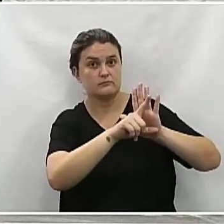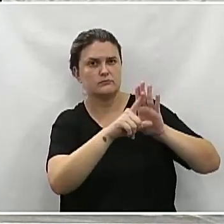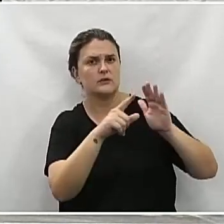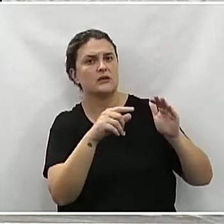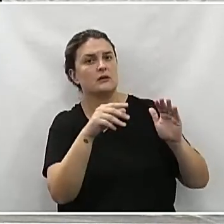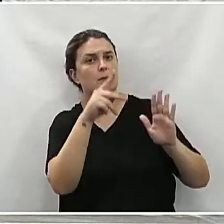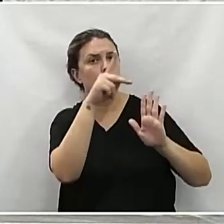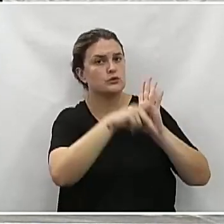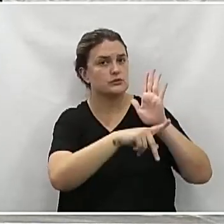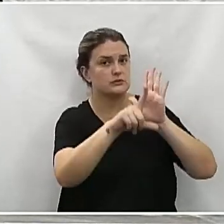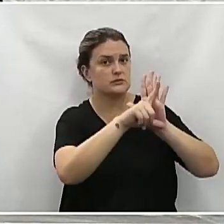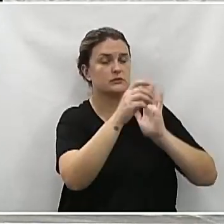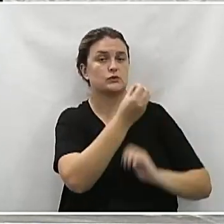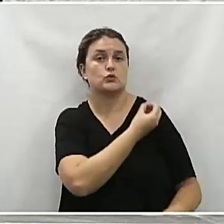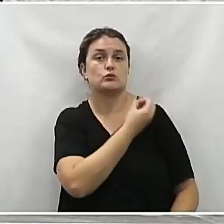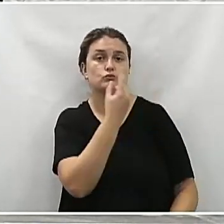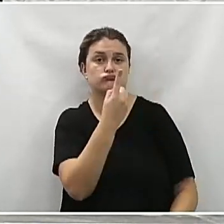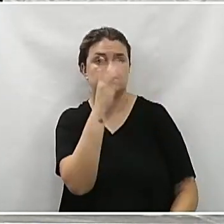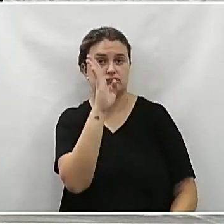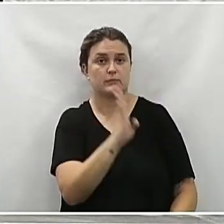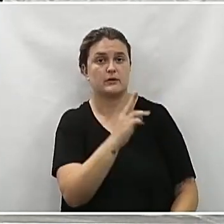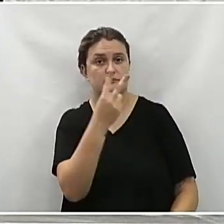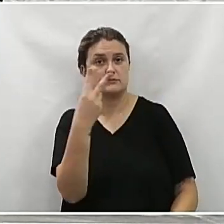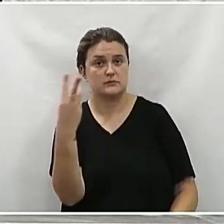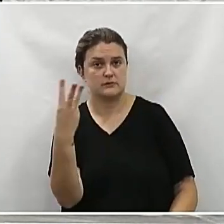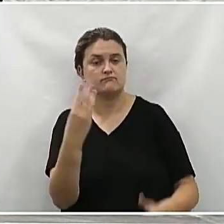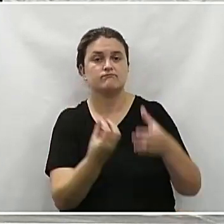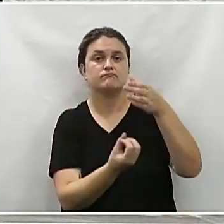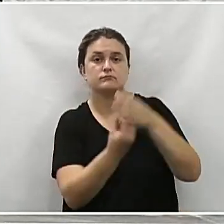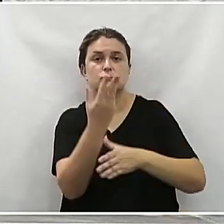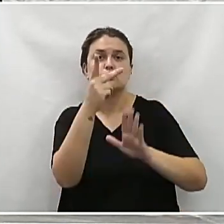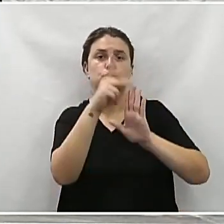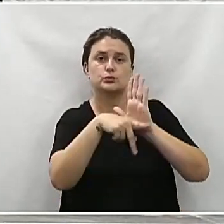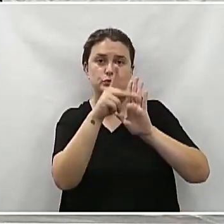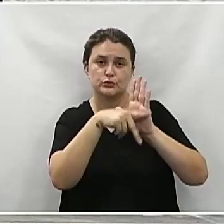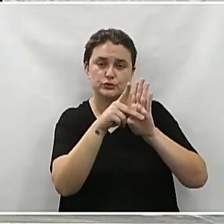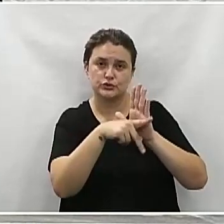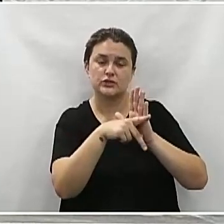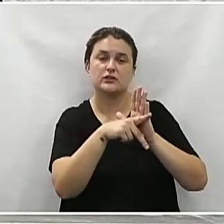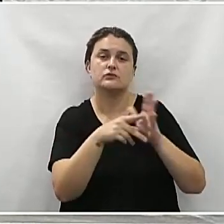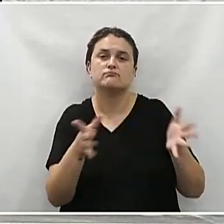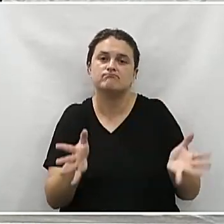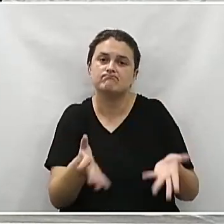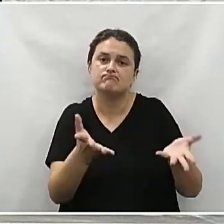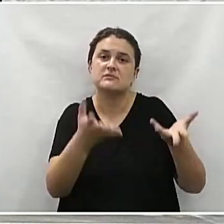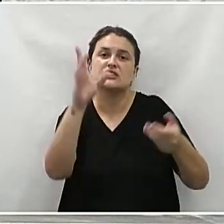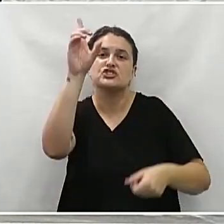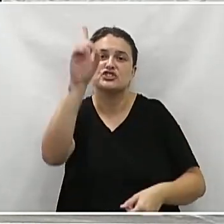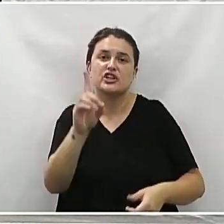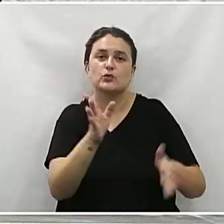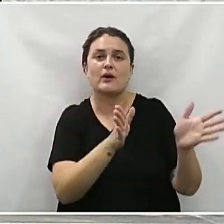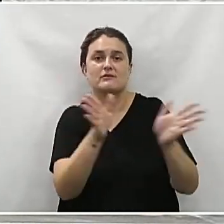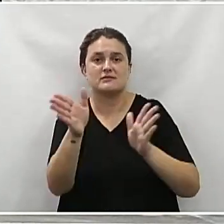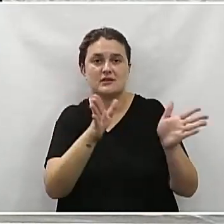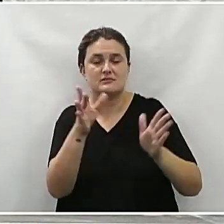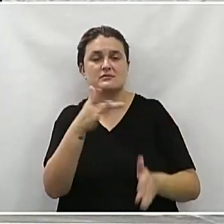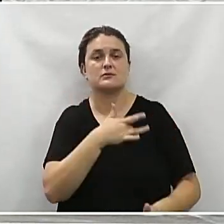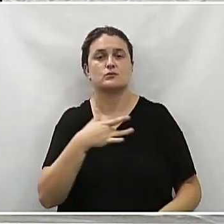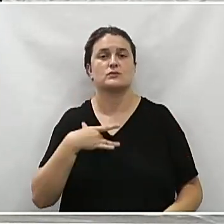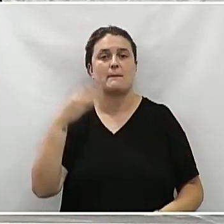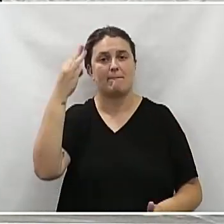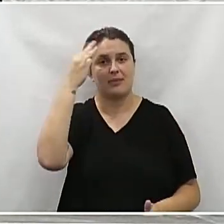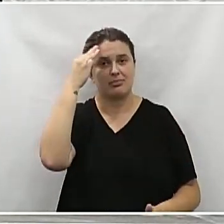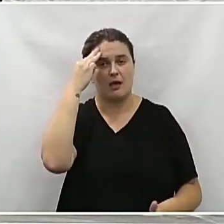ao Projeto de Lei Ordinária nº 1 de 2023. Cria o Programa Municipal de Promoção do Direito ao Acesso à Saúde Mental